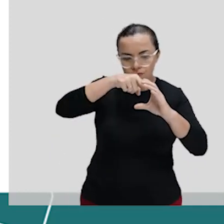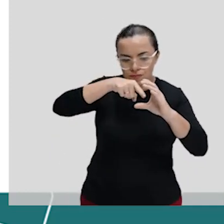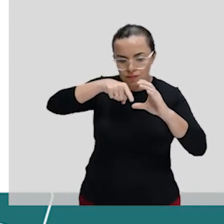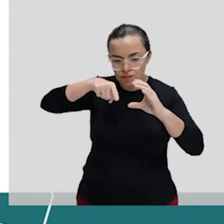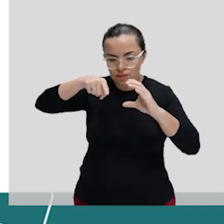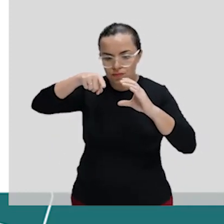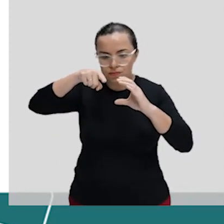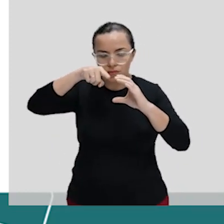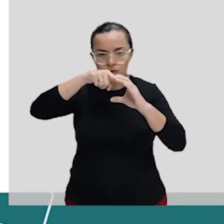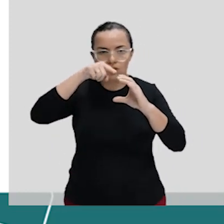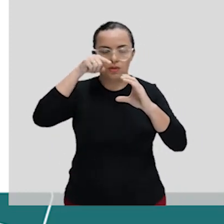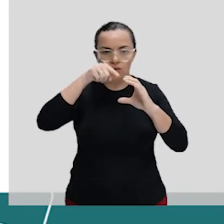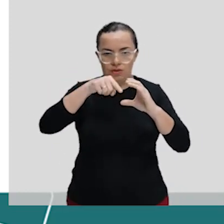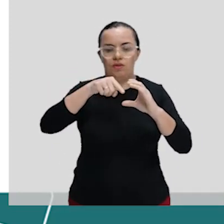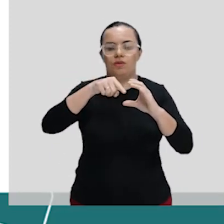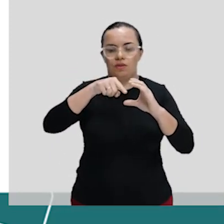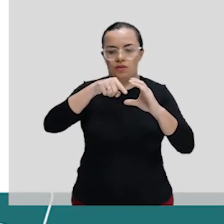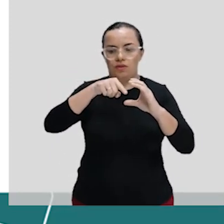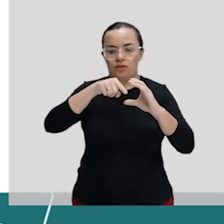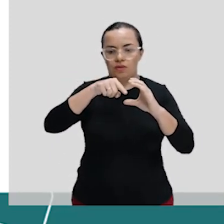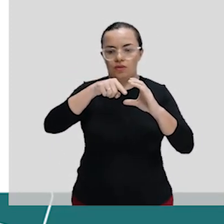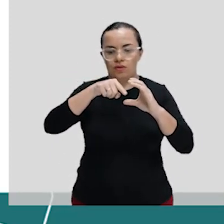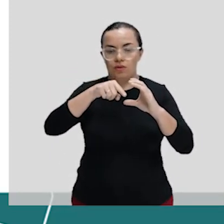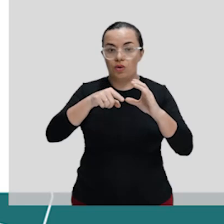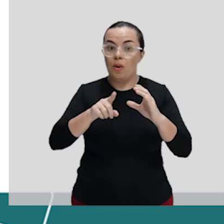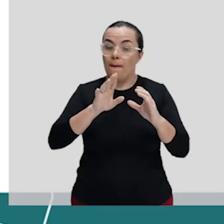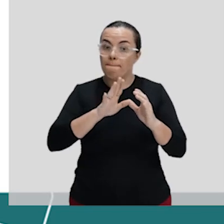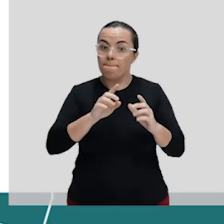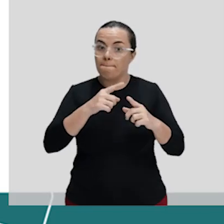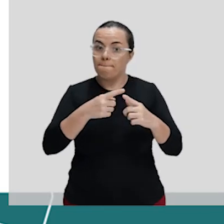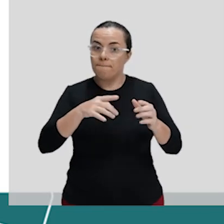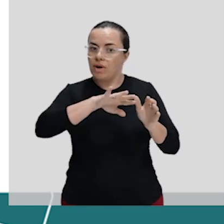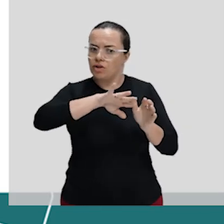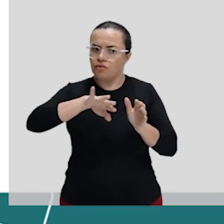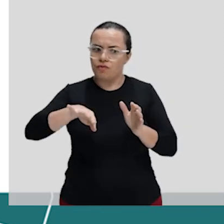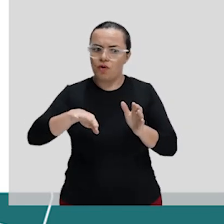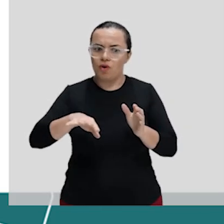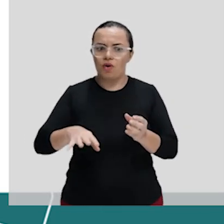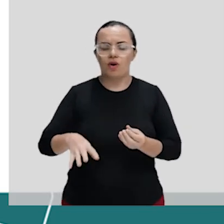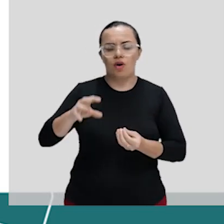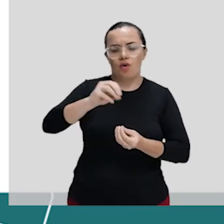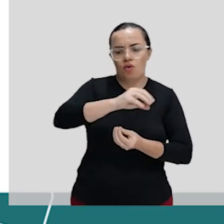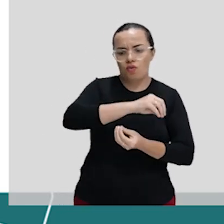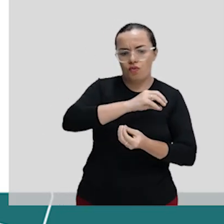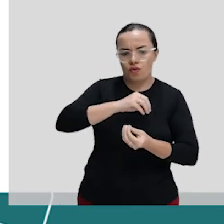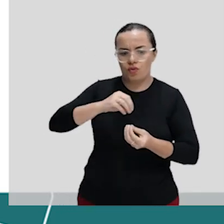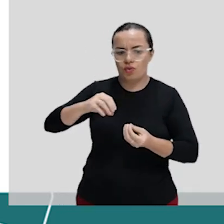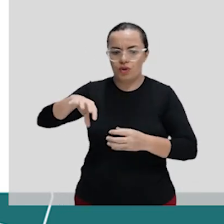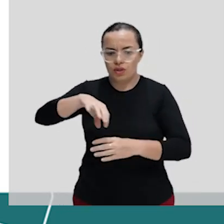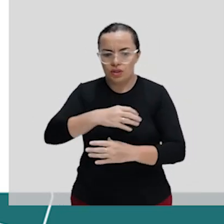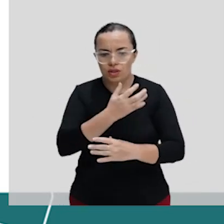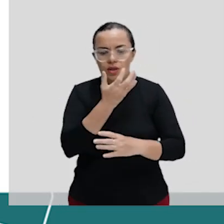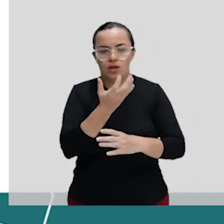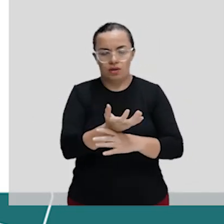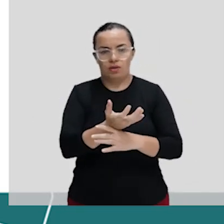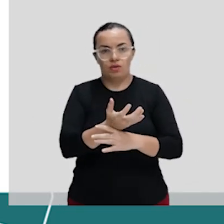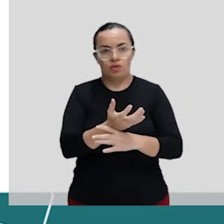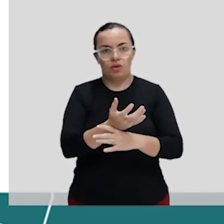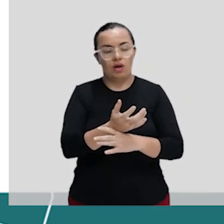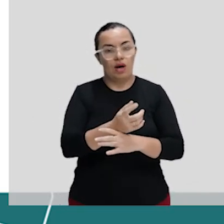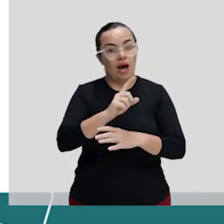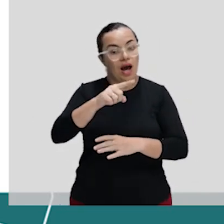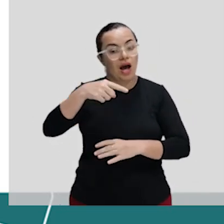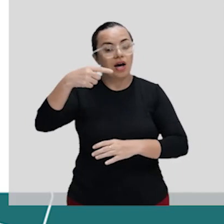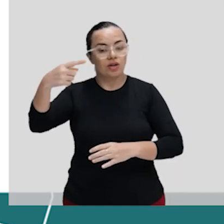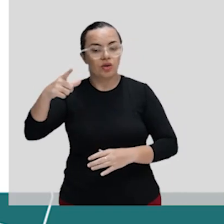fungos e das plantas, contém nos centrosomos um par de centríolo organizados